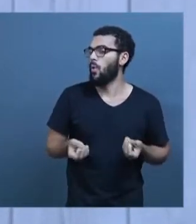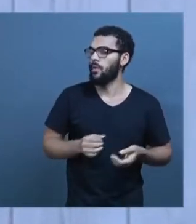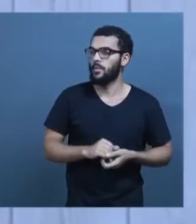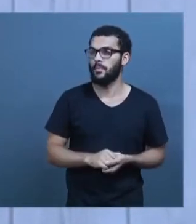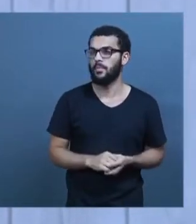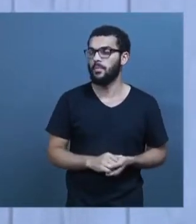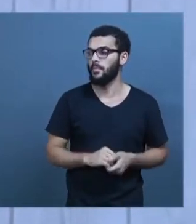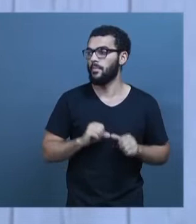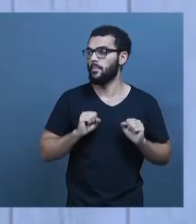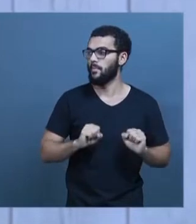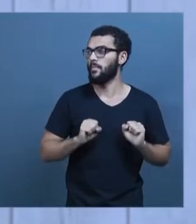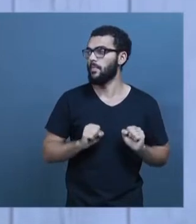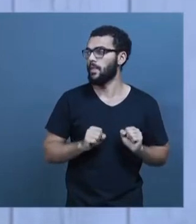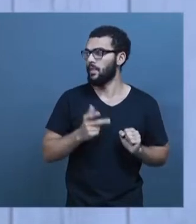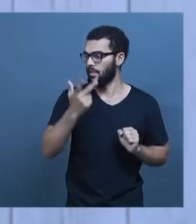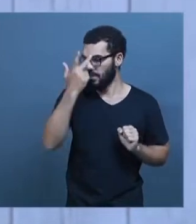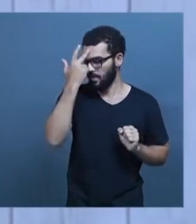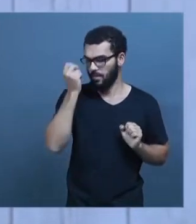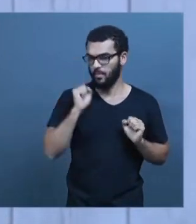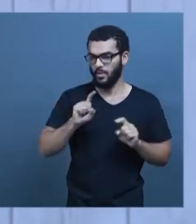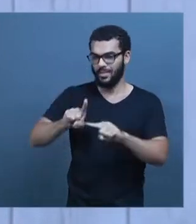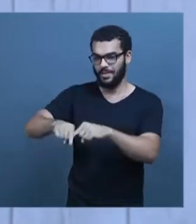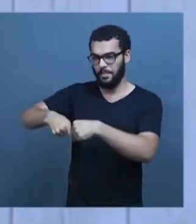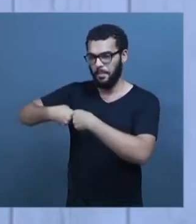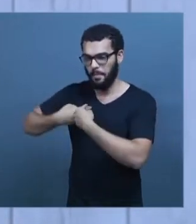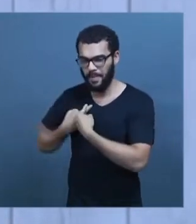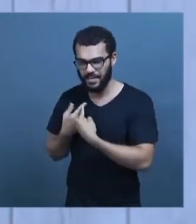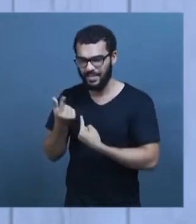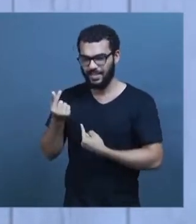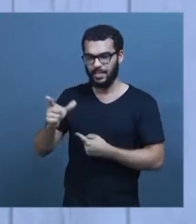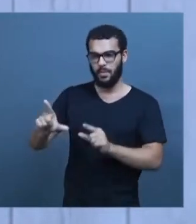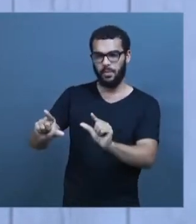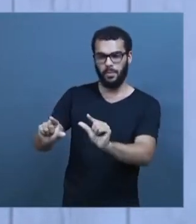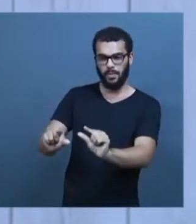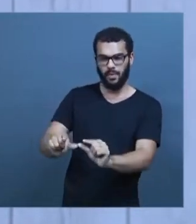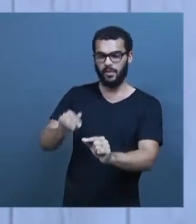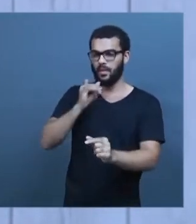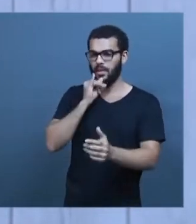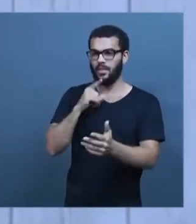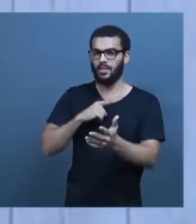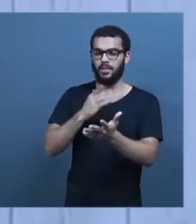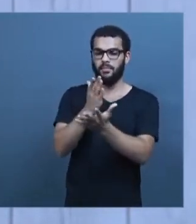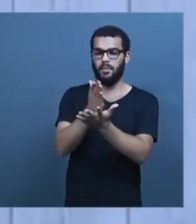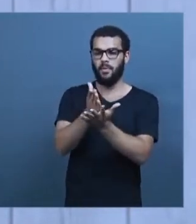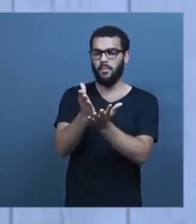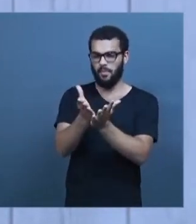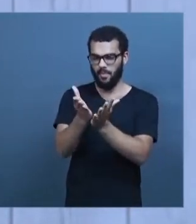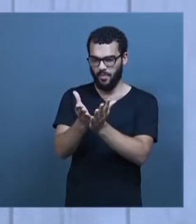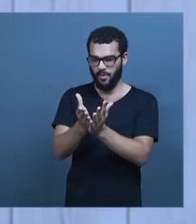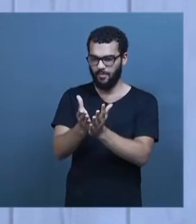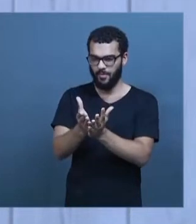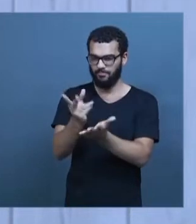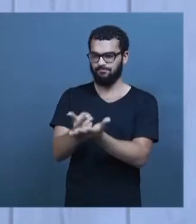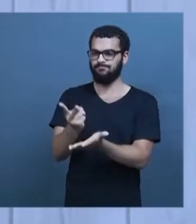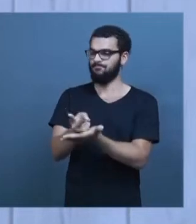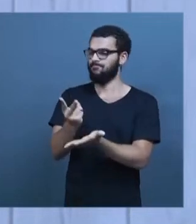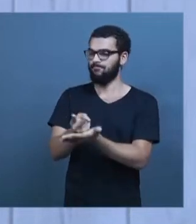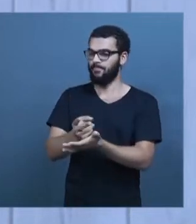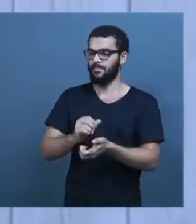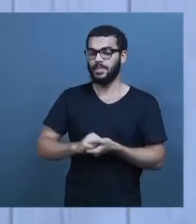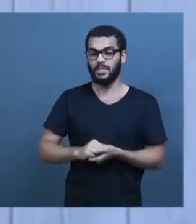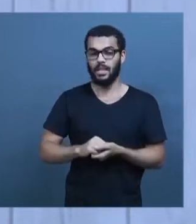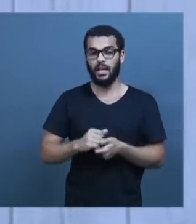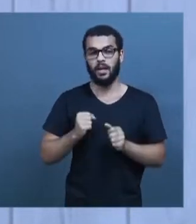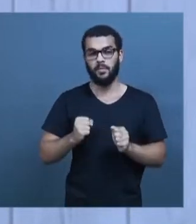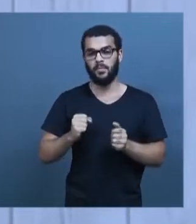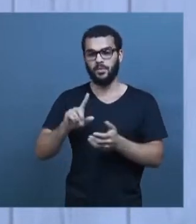Elas podem procurar um empréstimo mais barato, de repente com uma parcela fixa, né? E esse empréstimo, ela poderia quitar